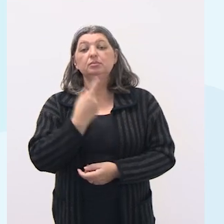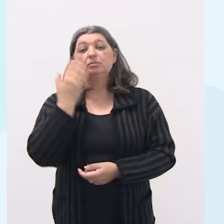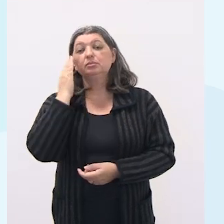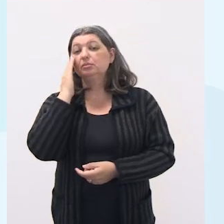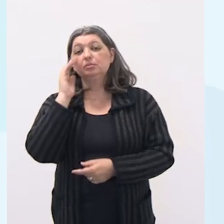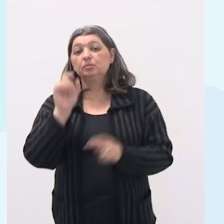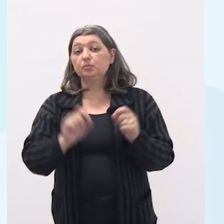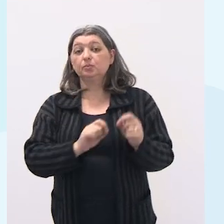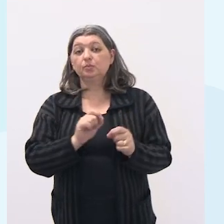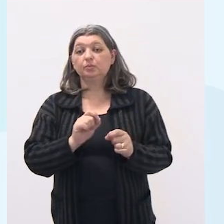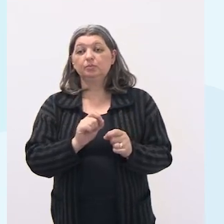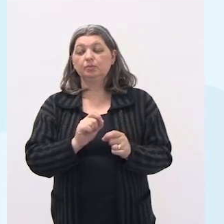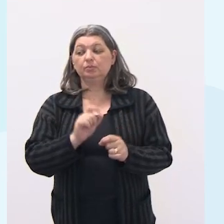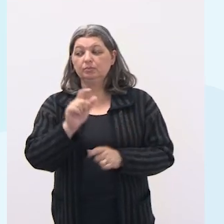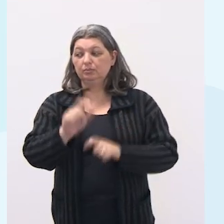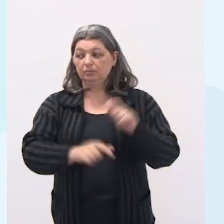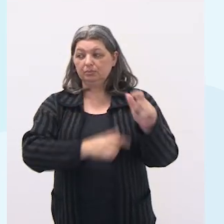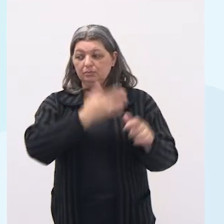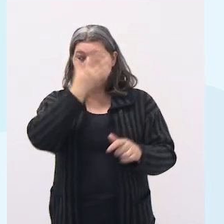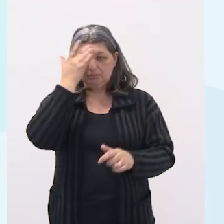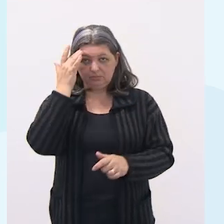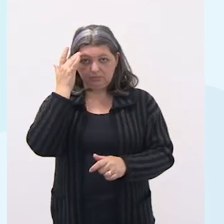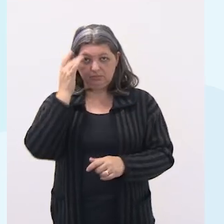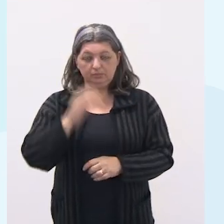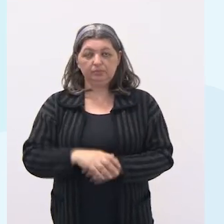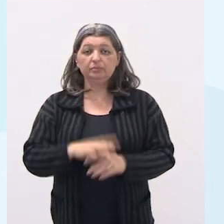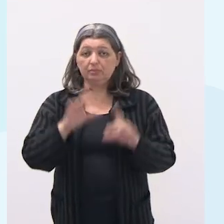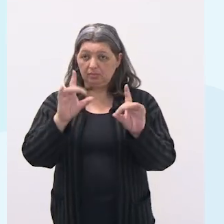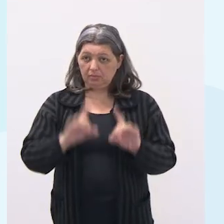que essas pessoas com deficiência, elas